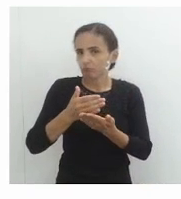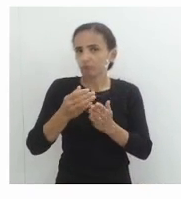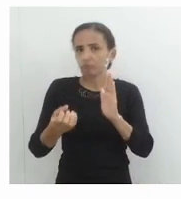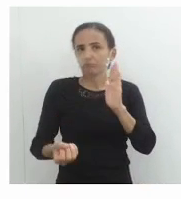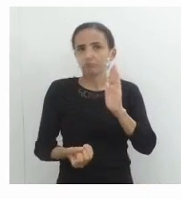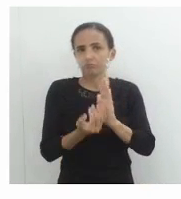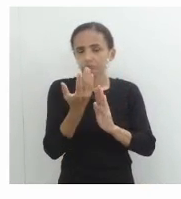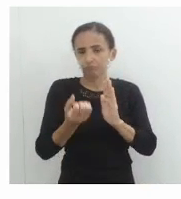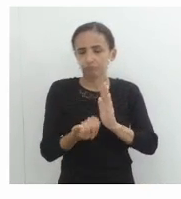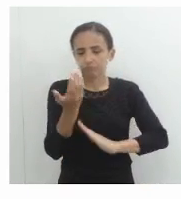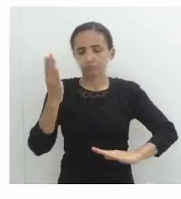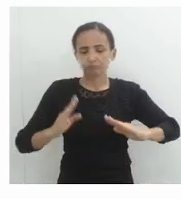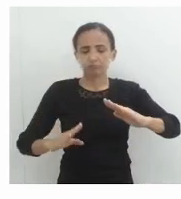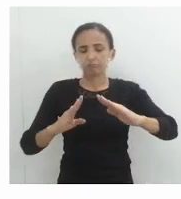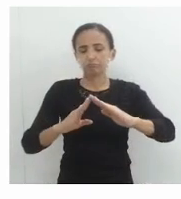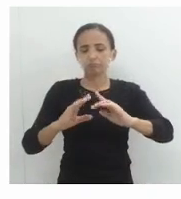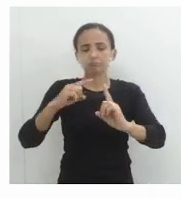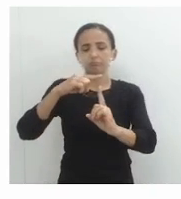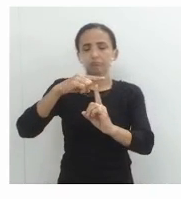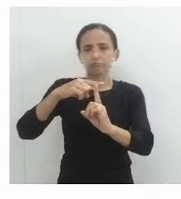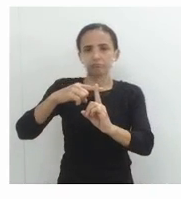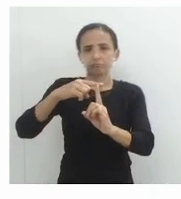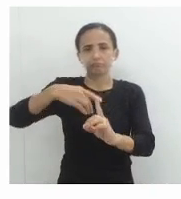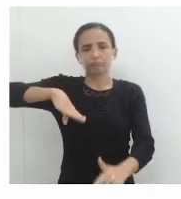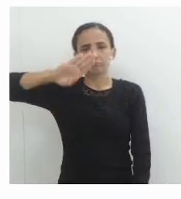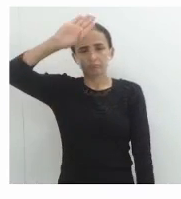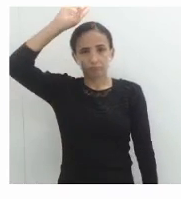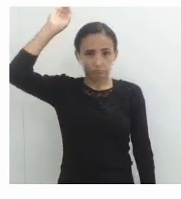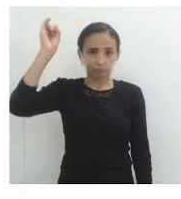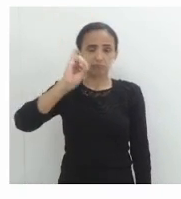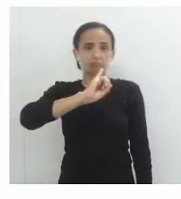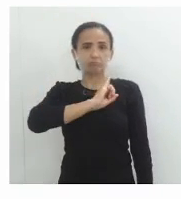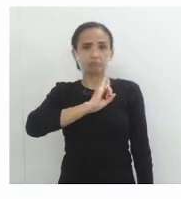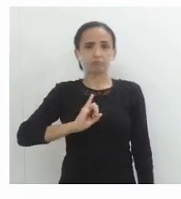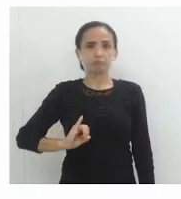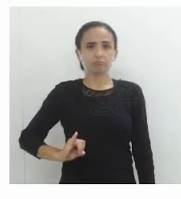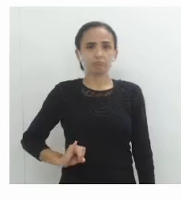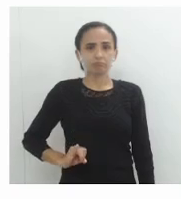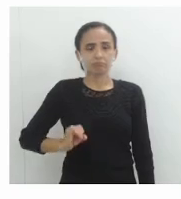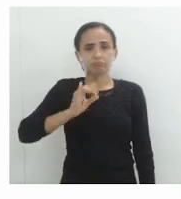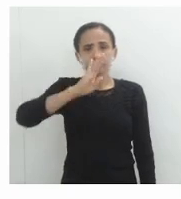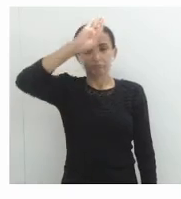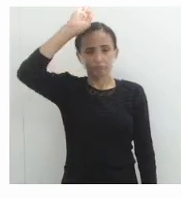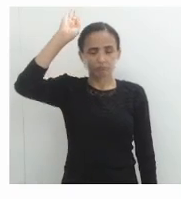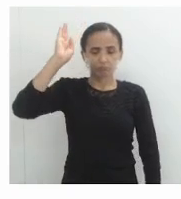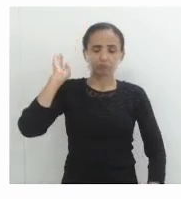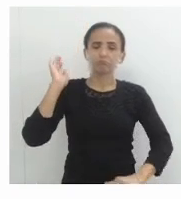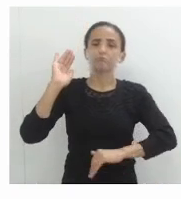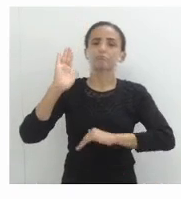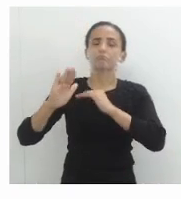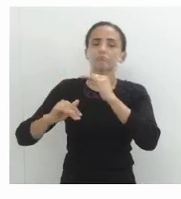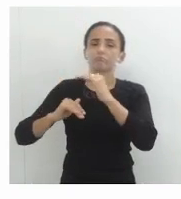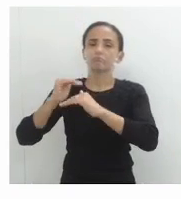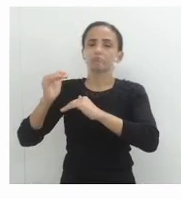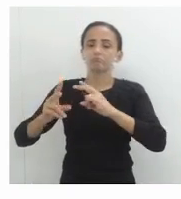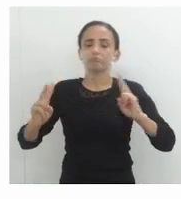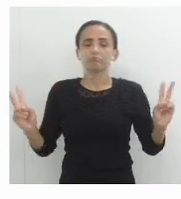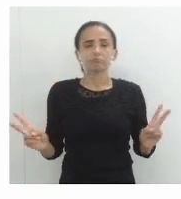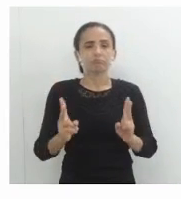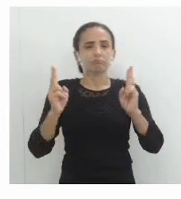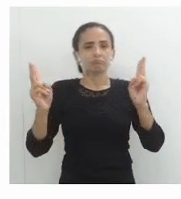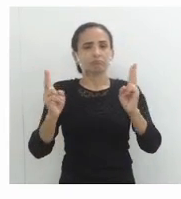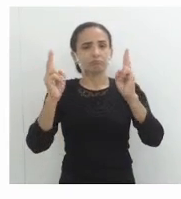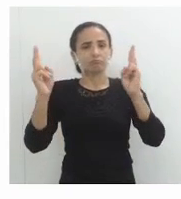Igreja Romana, né, já um pouquinho depois, durante o Império Romano, as artes passaram gradativamente a difundir valores cristãos.